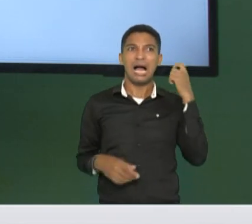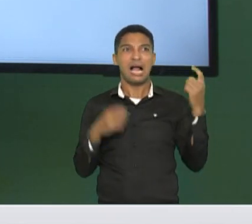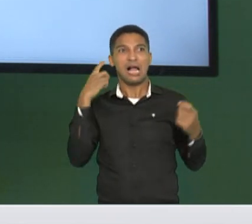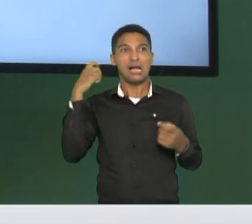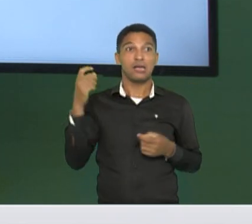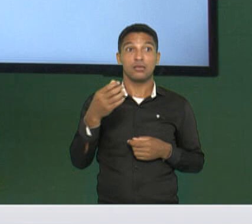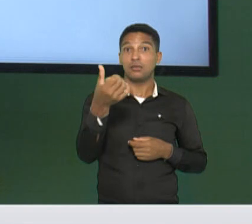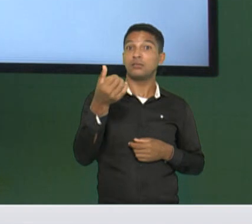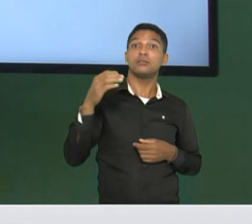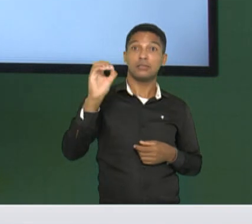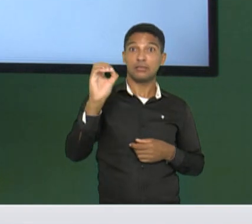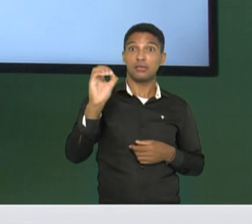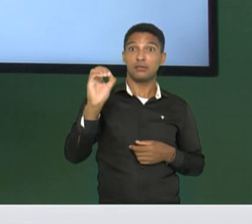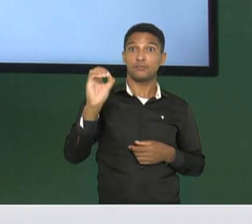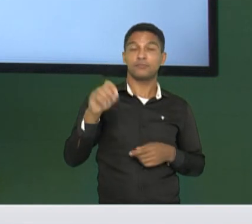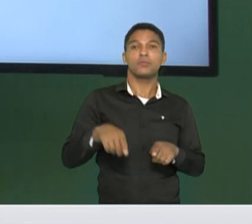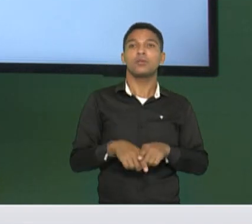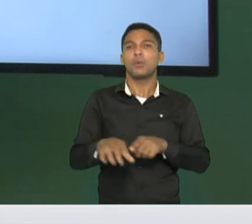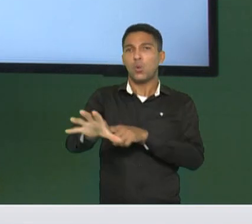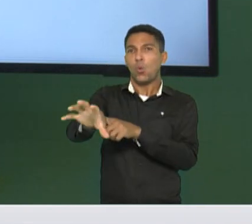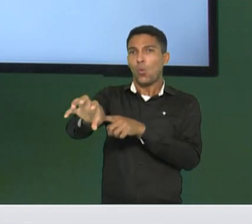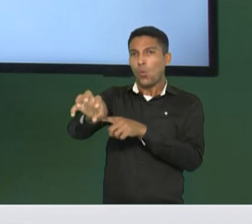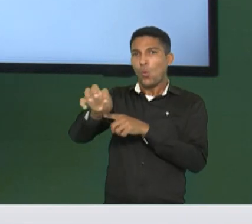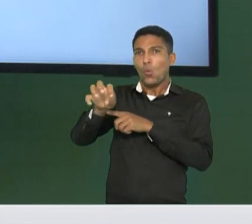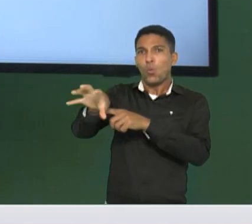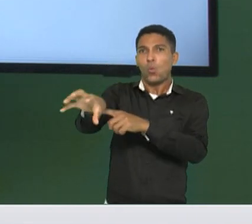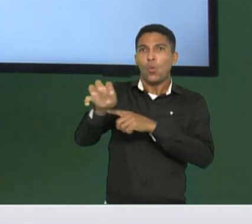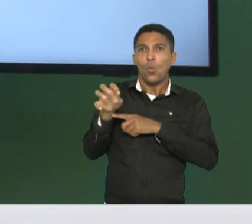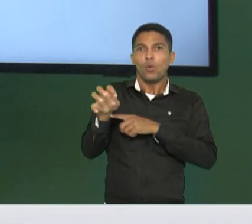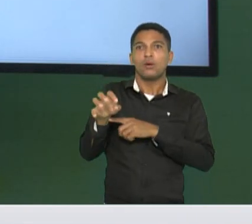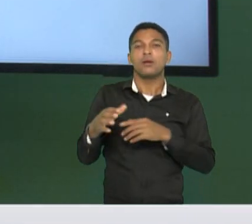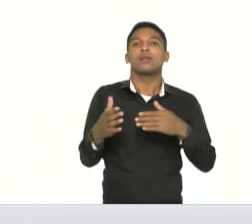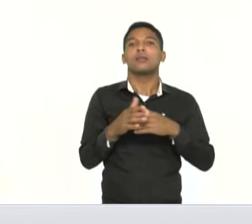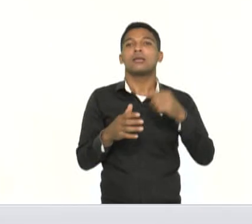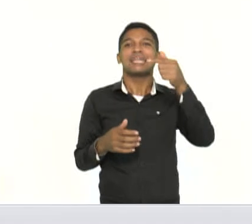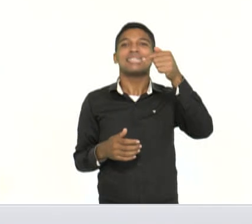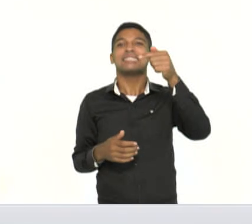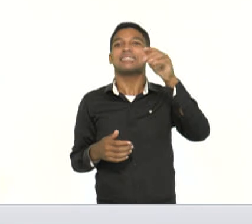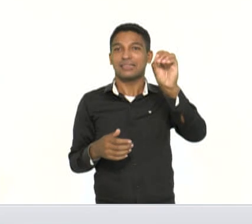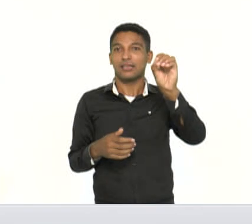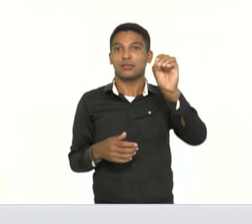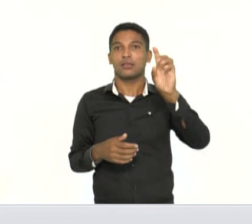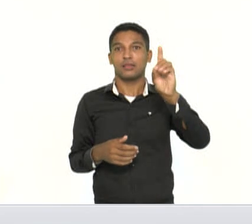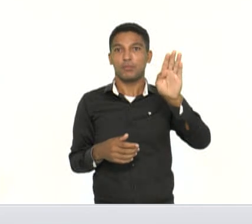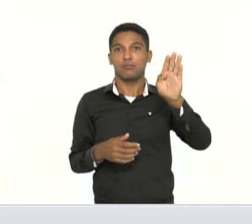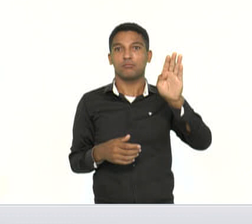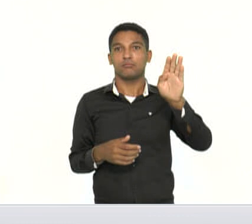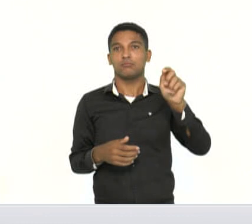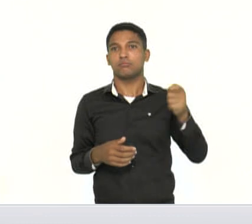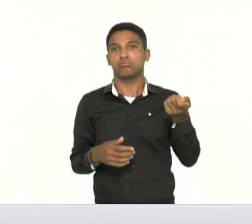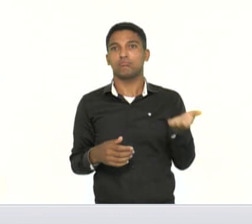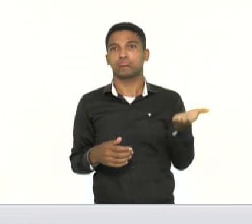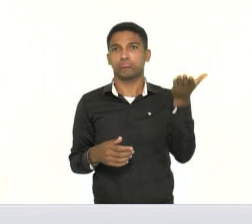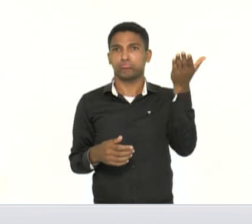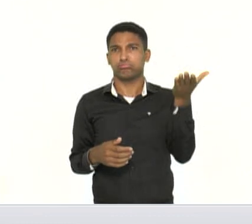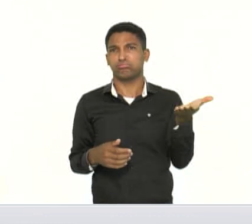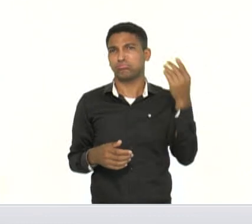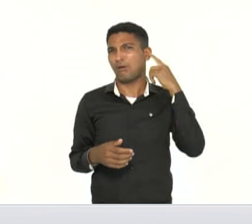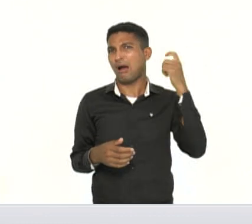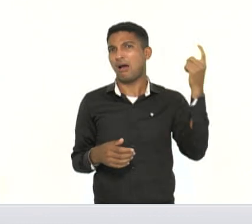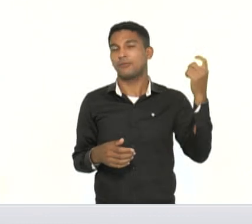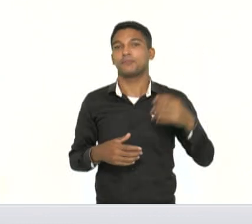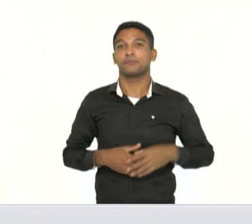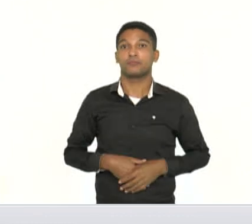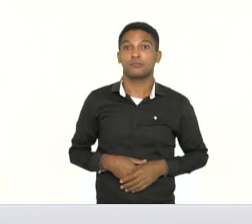70 decibéis. Entretanto, especialistas afirmam que quando uma onda sonora passa dos